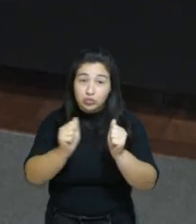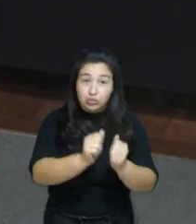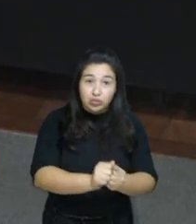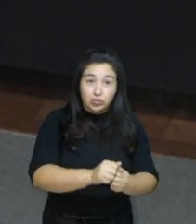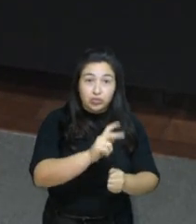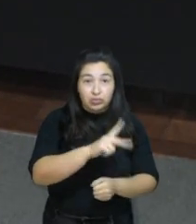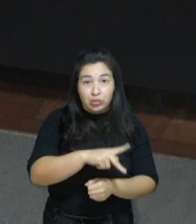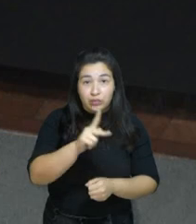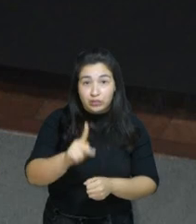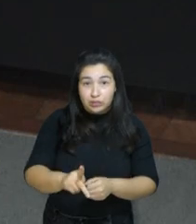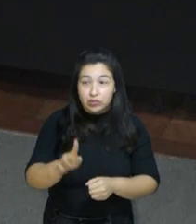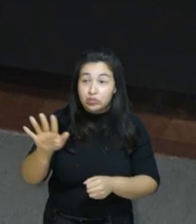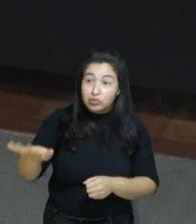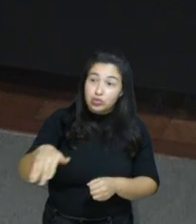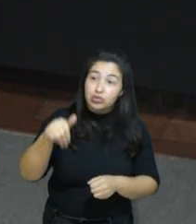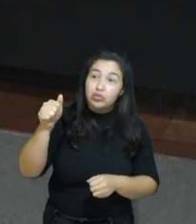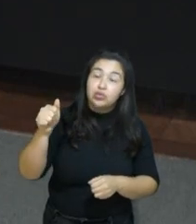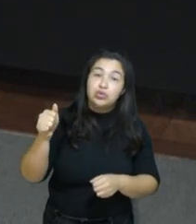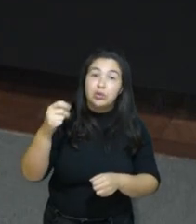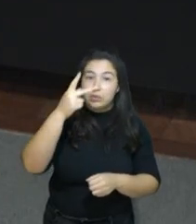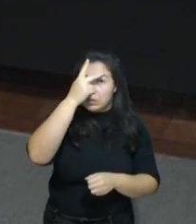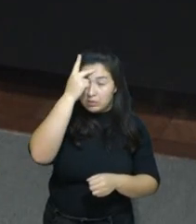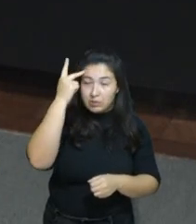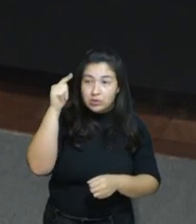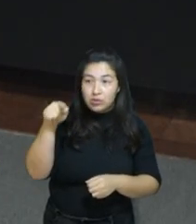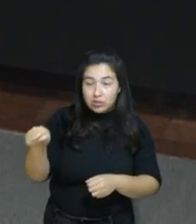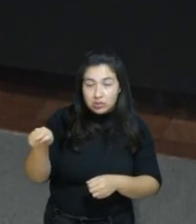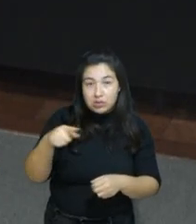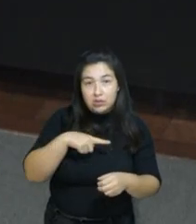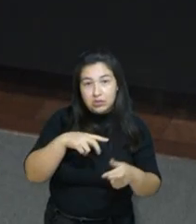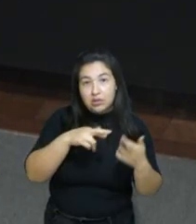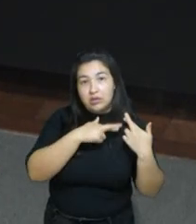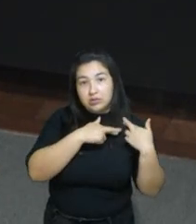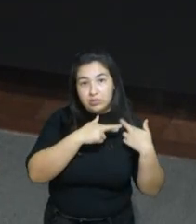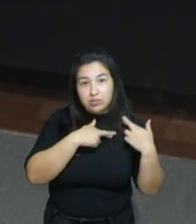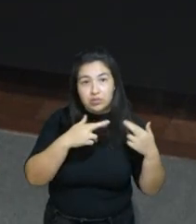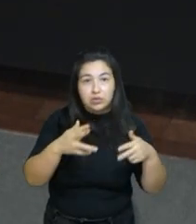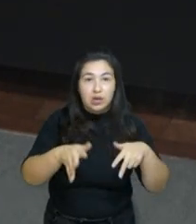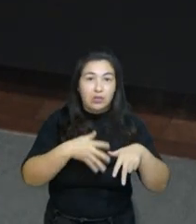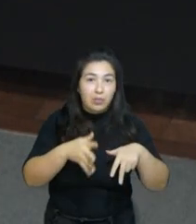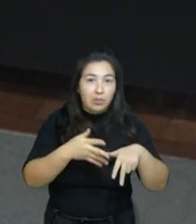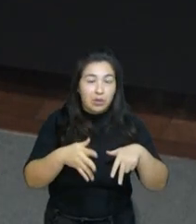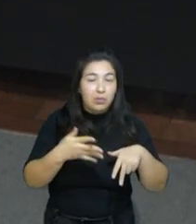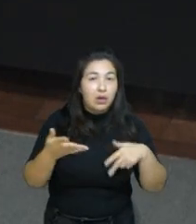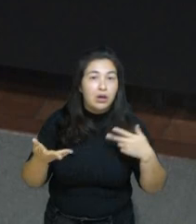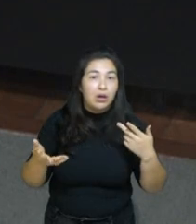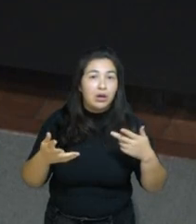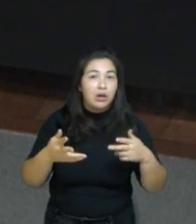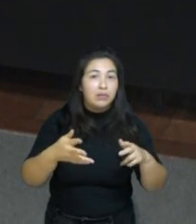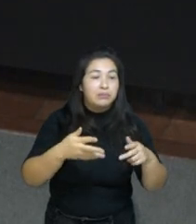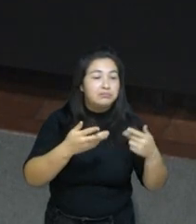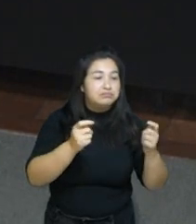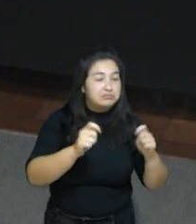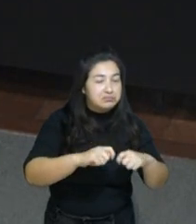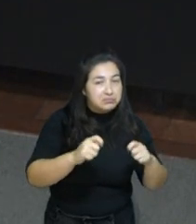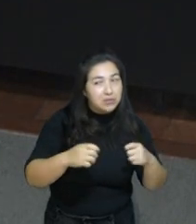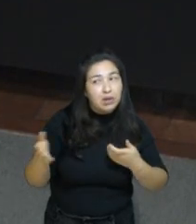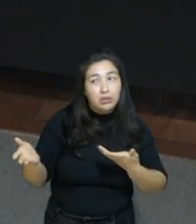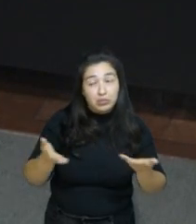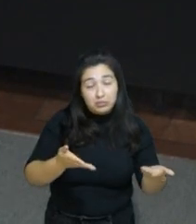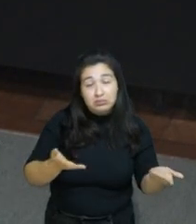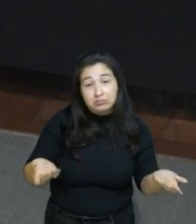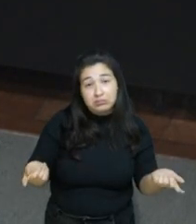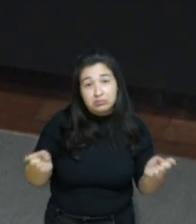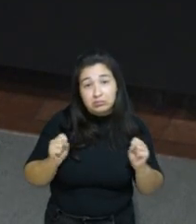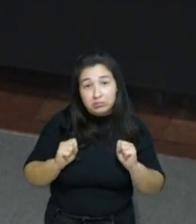lugar ali, né, que ele possa ir atrás de pessoas, contatos, que, de repente, queiram fazer uma palestra,